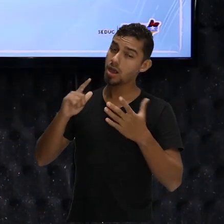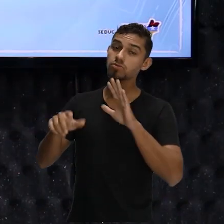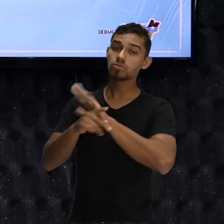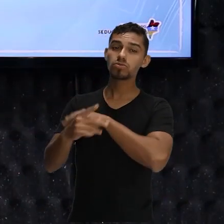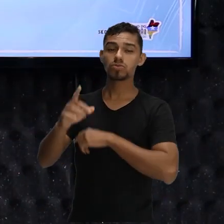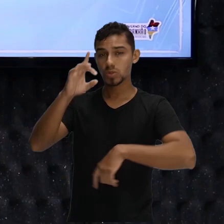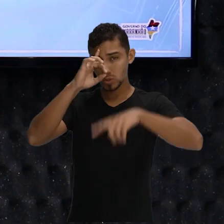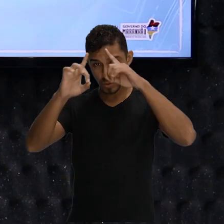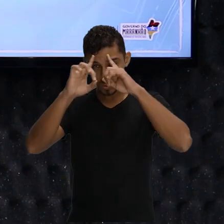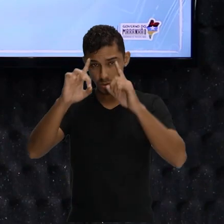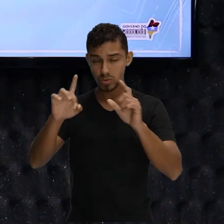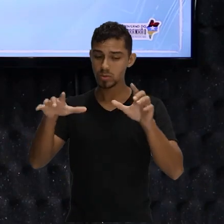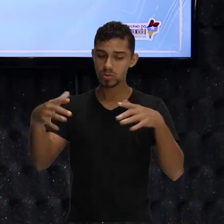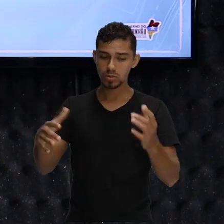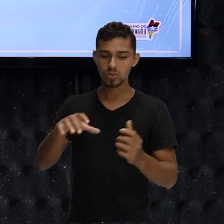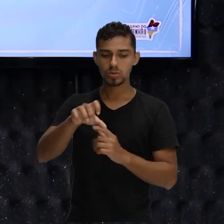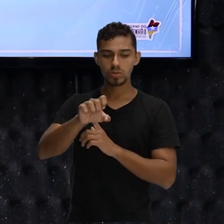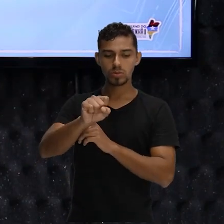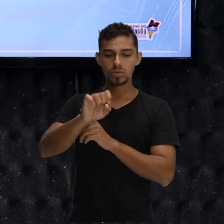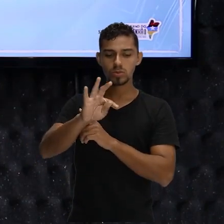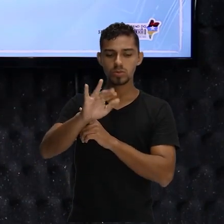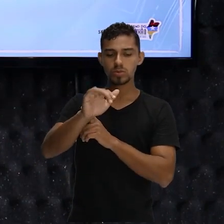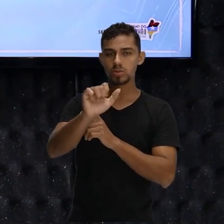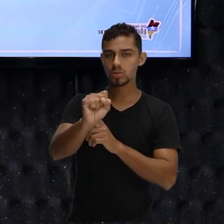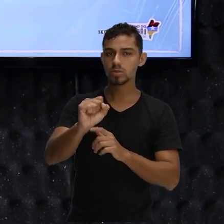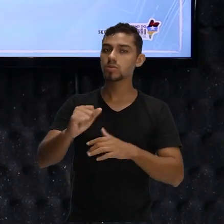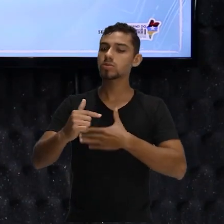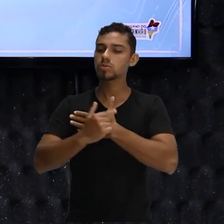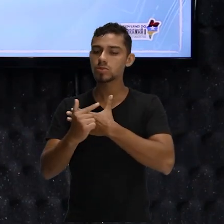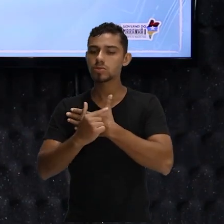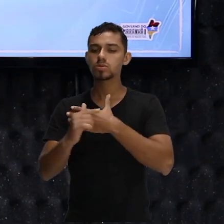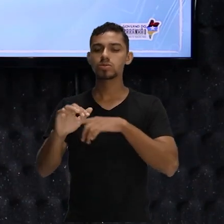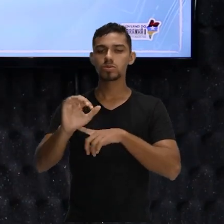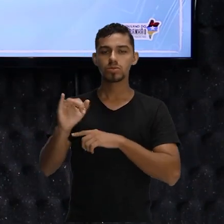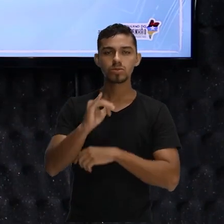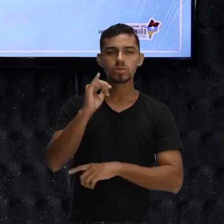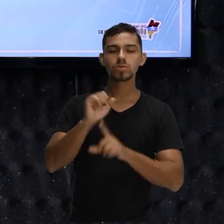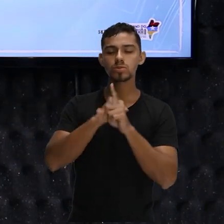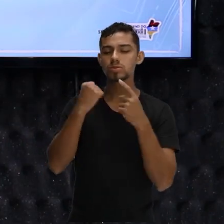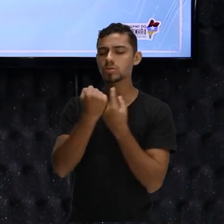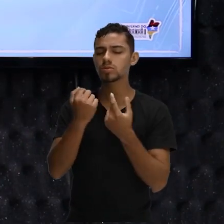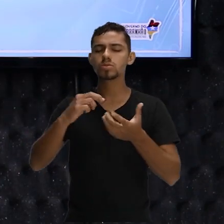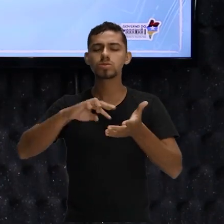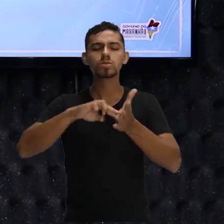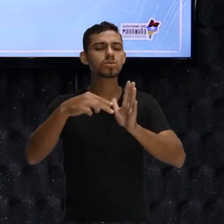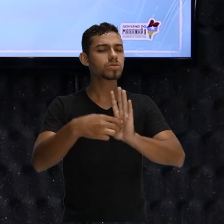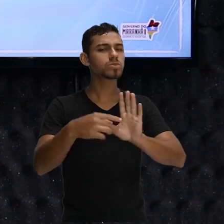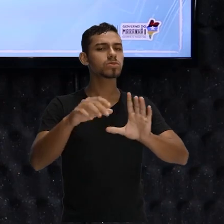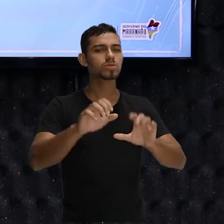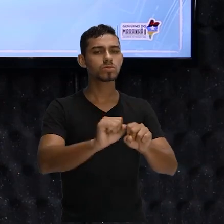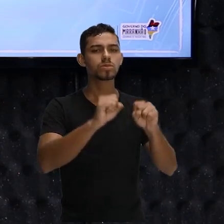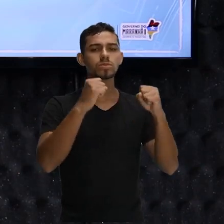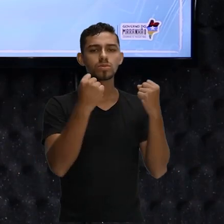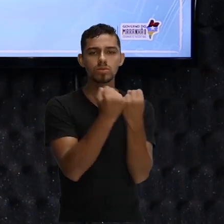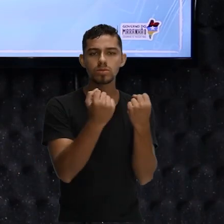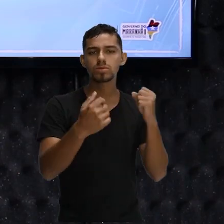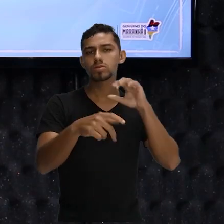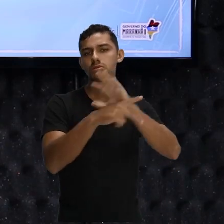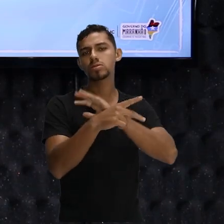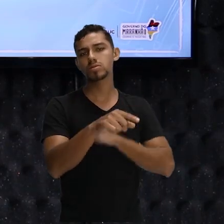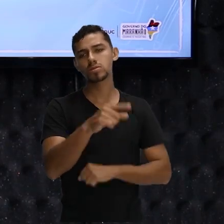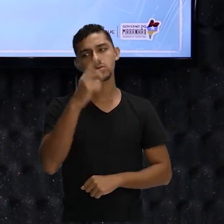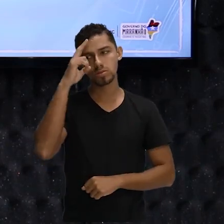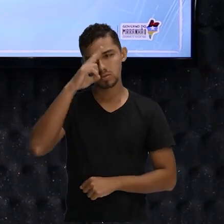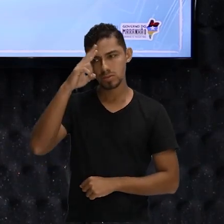vocabulário cotidiano, você tá ligado, né? Mas o que significa isso para a sociologia? Sempre que você lembrar de